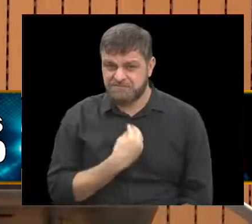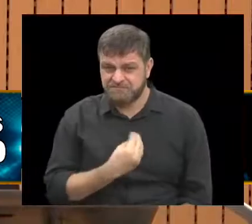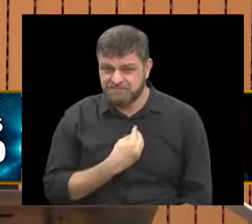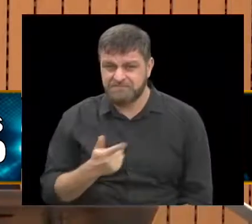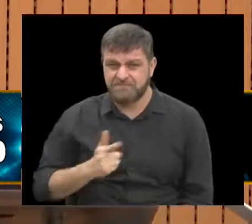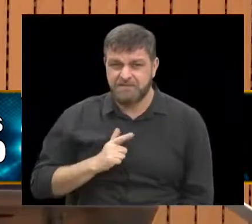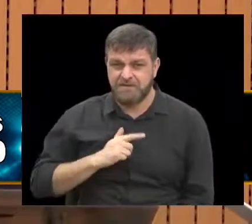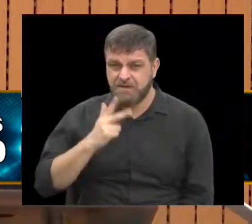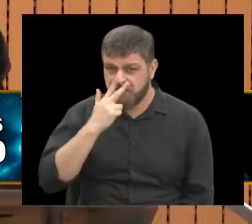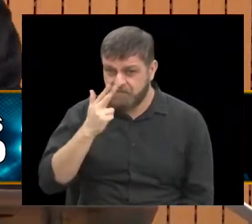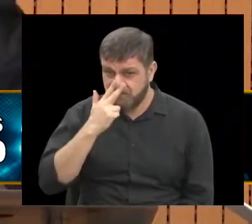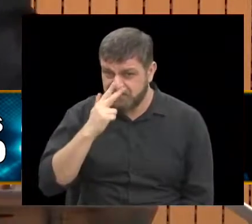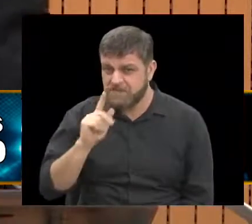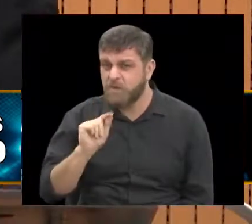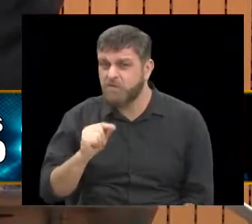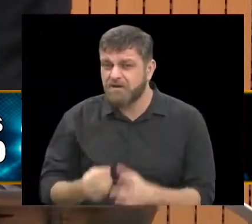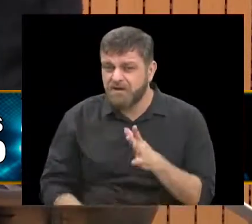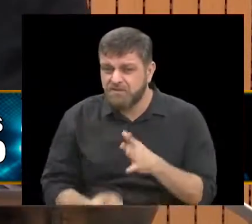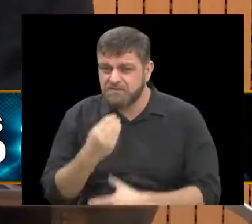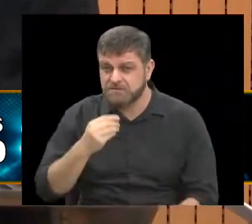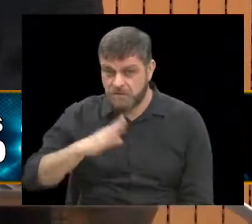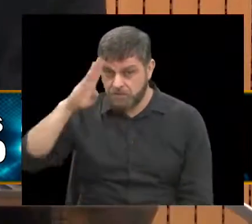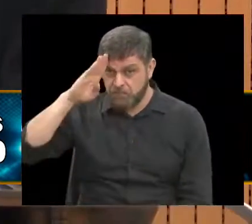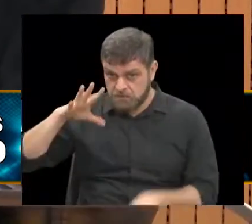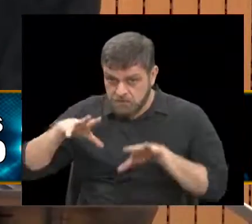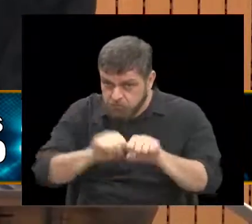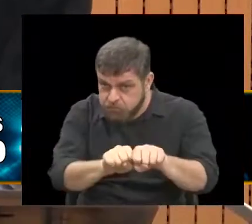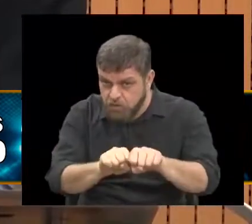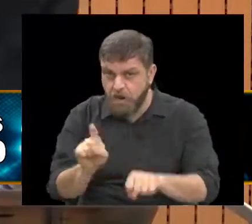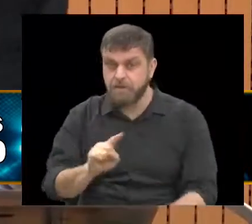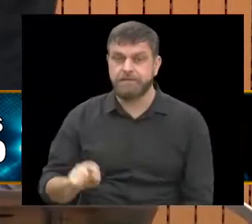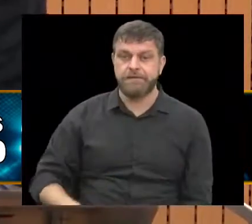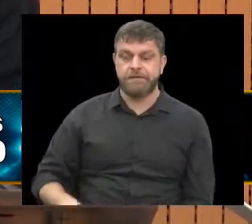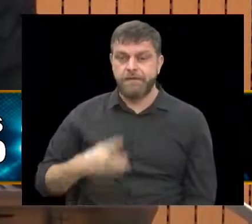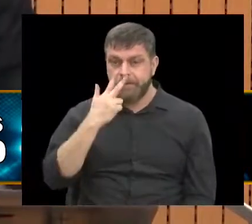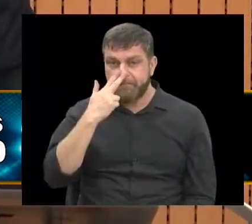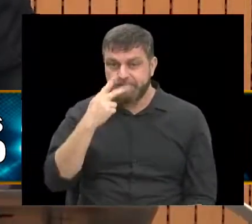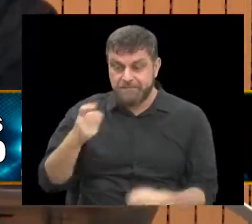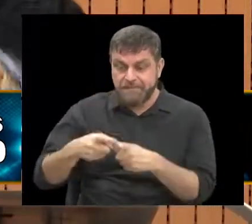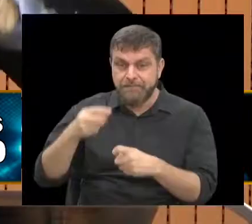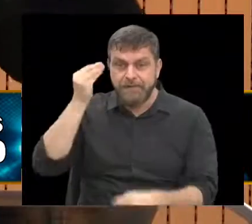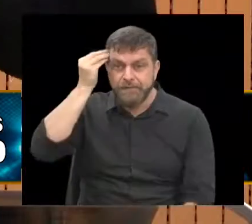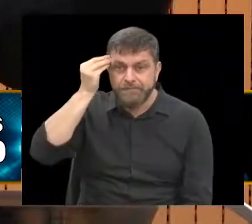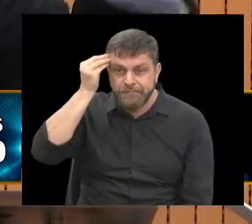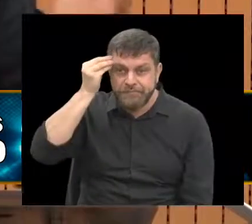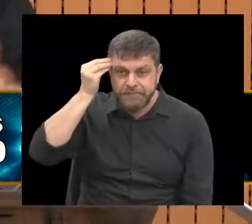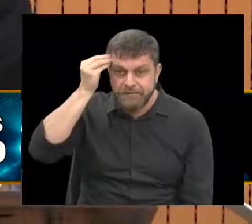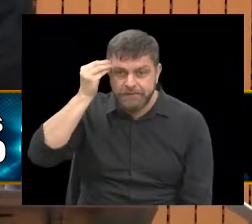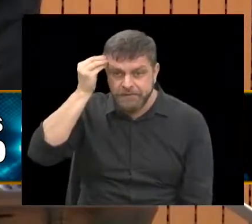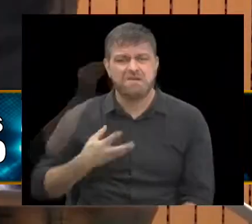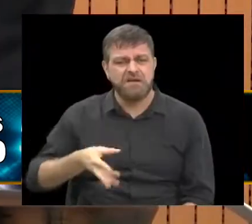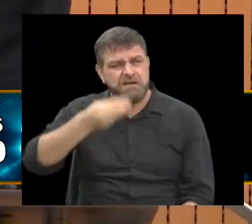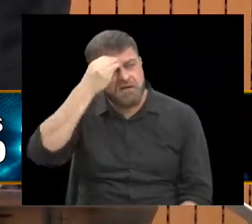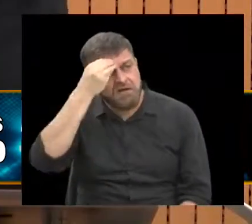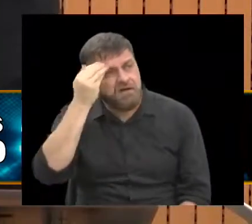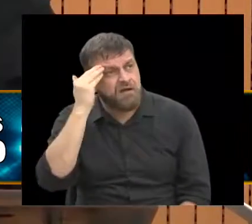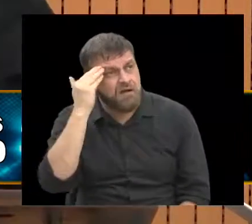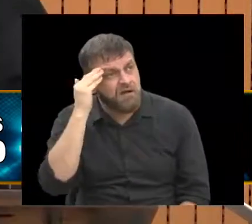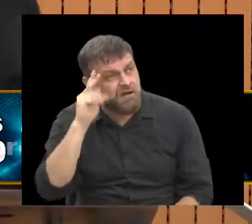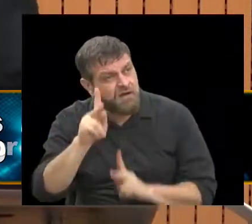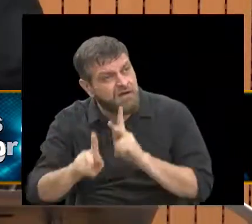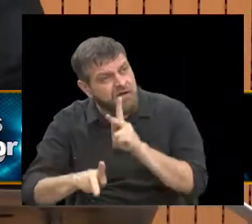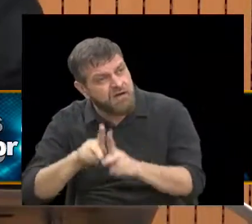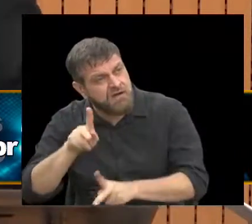de uma intervenção, sim. Não intervenção militar, mas intervenção psiquiátrica. Porque estão querendo fazer o povo de maluco. O povo